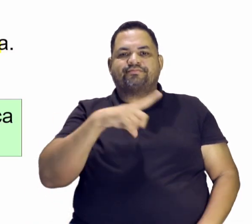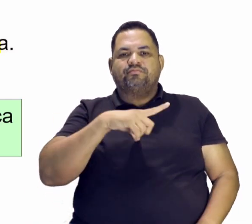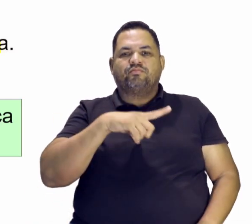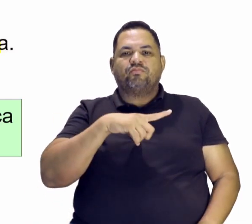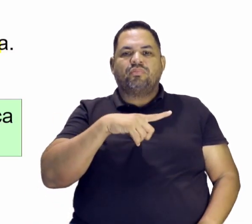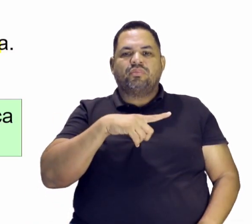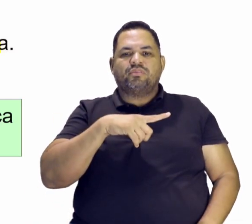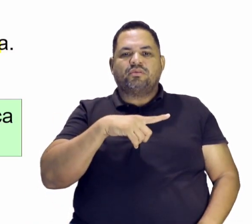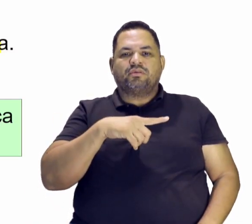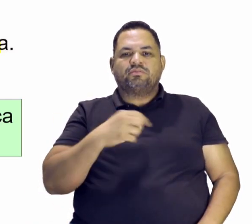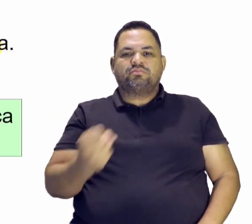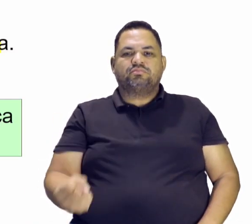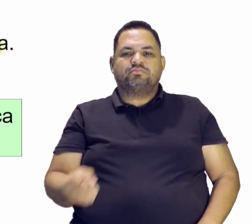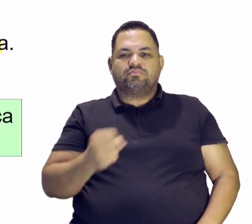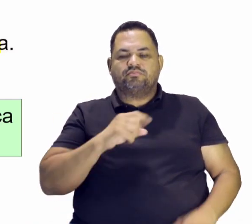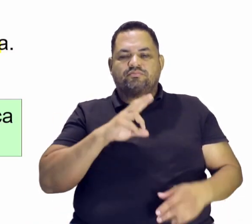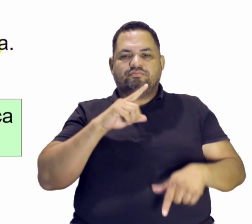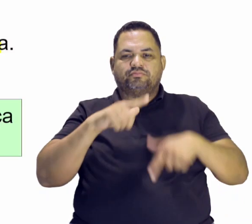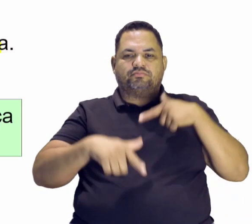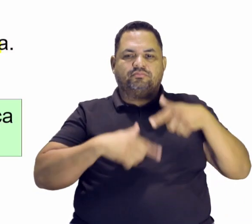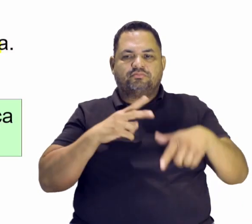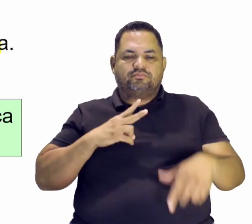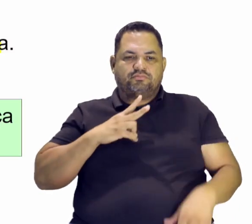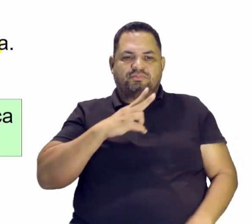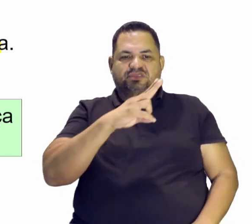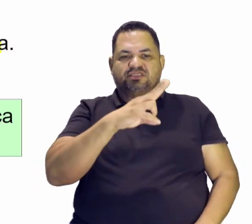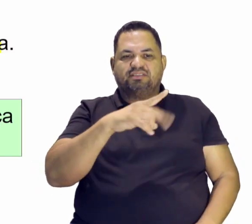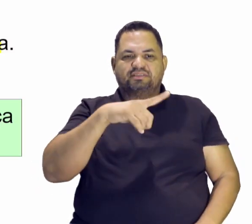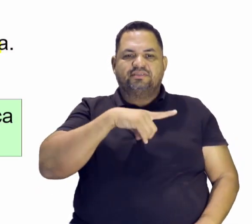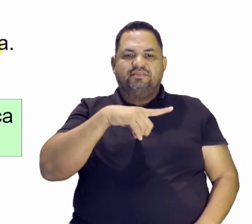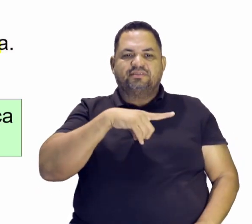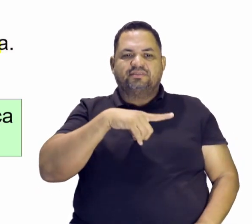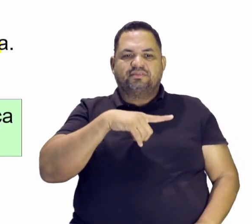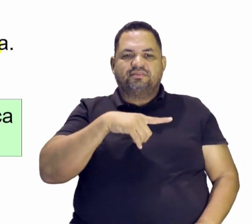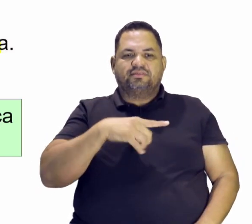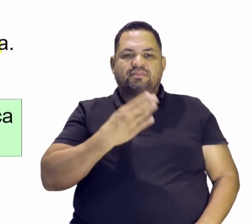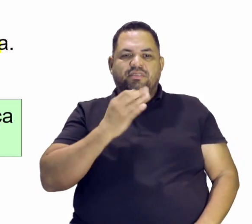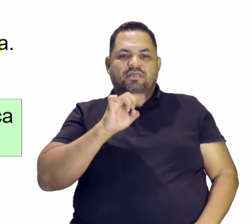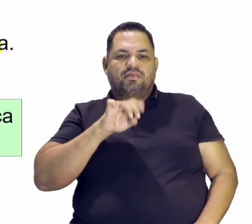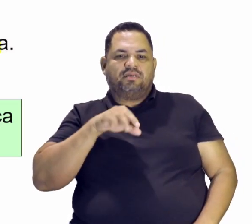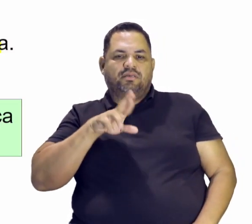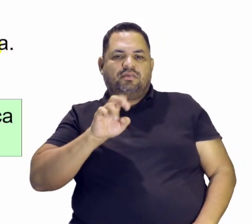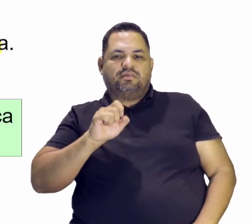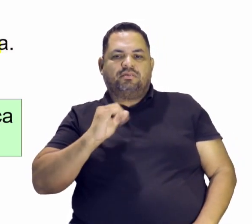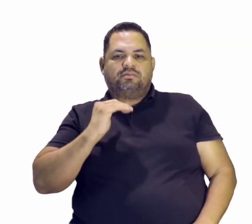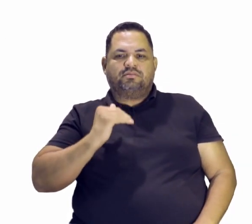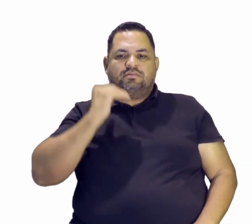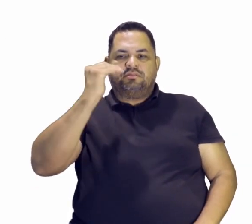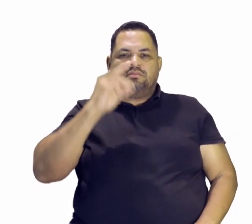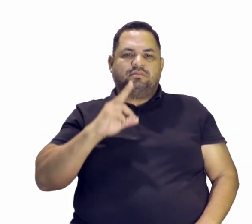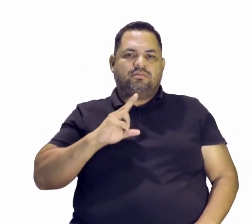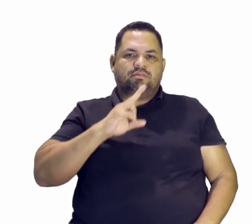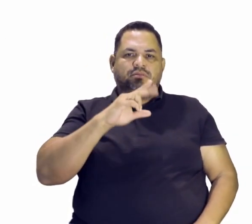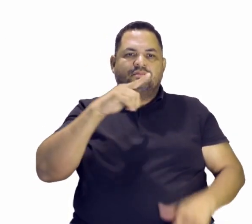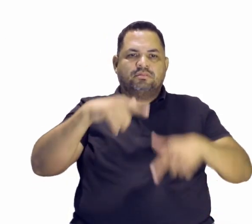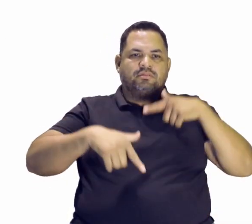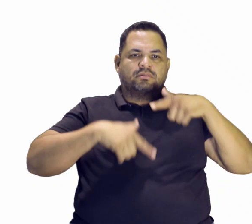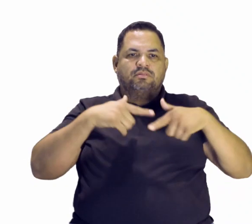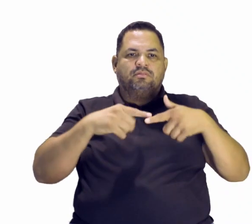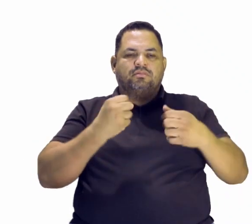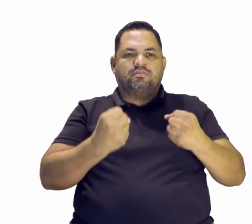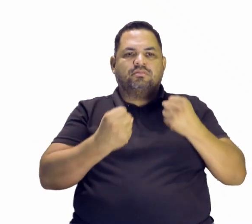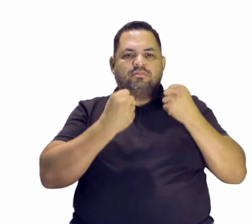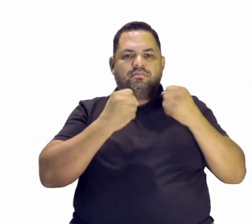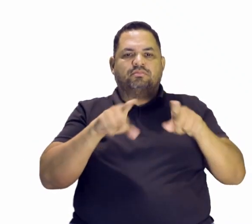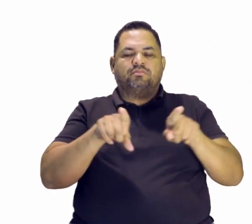O alongamento e a produção dessa força. Tenho também a carga e a resistência maior de força produzindo pelo músculo também. Então